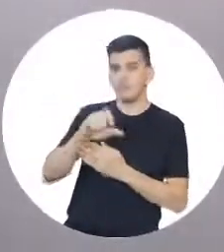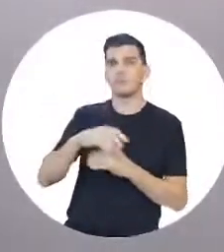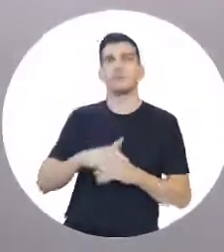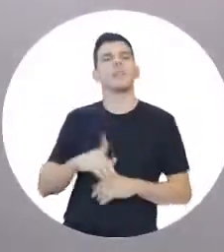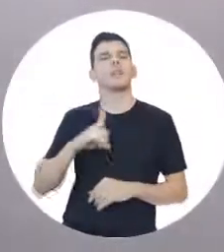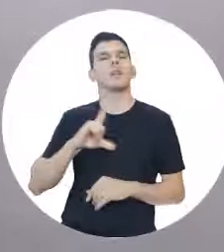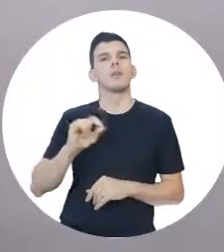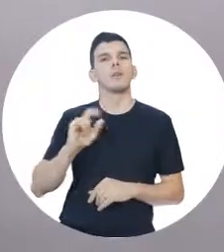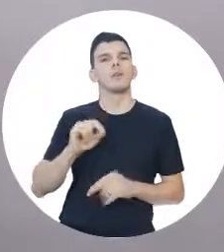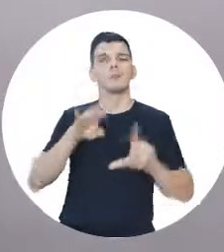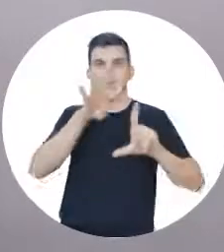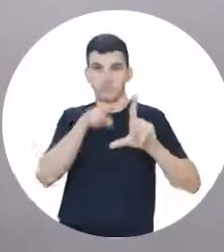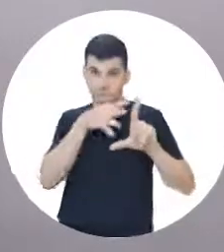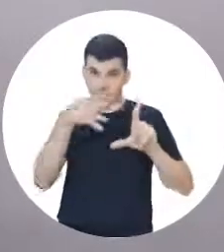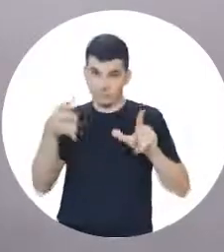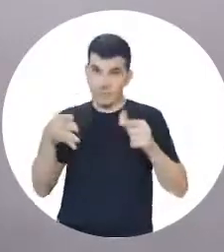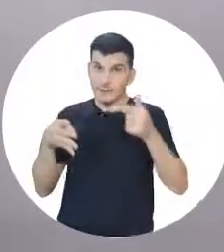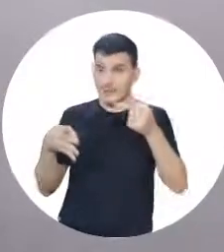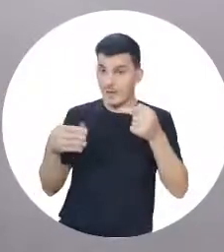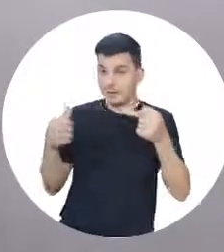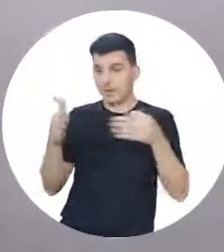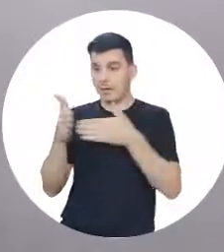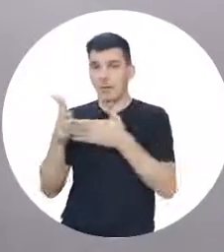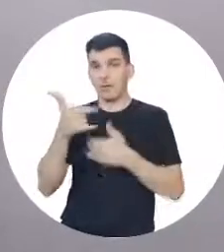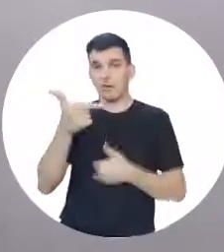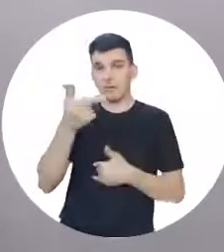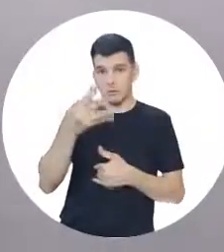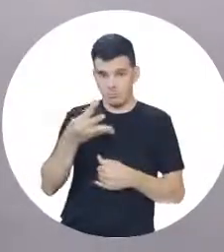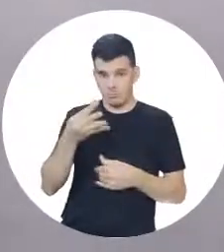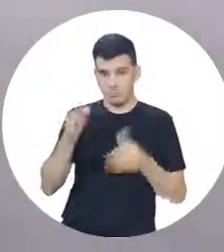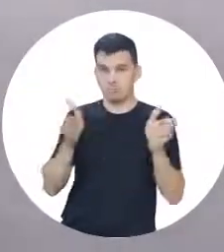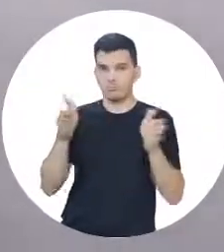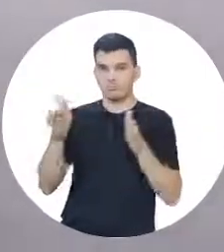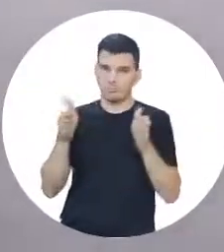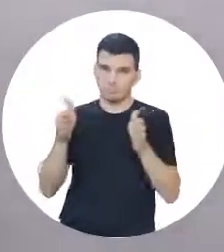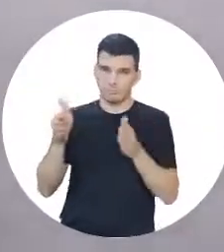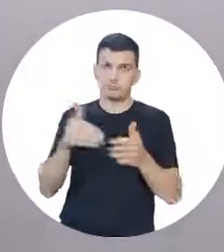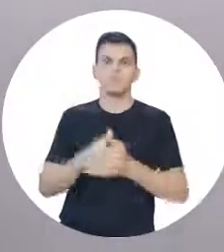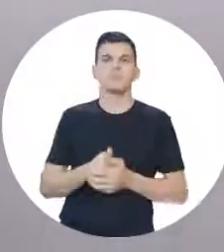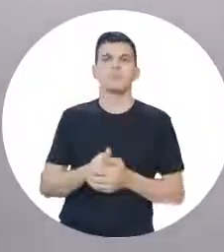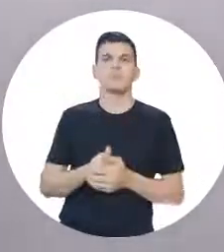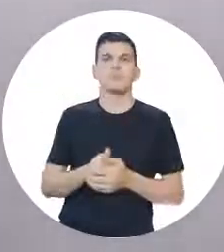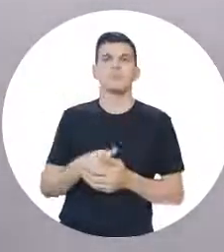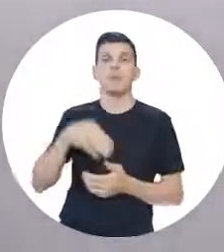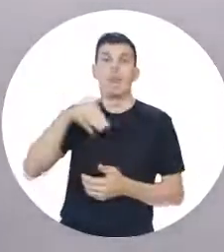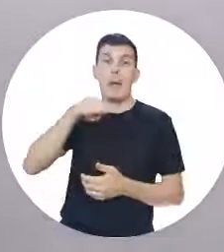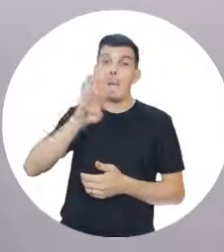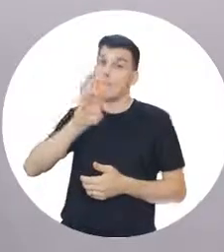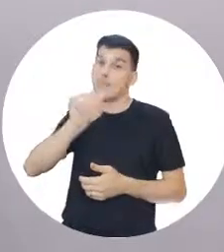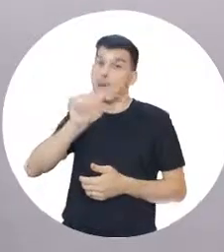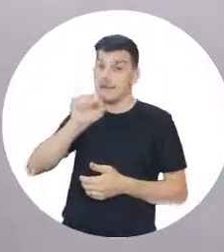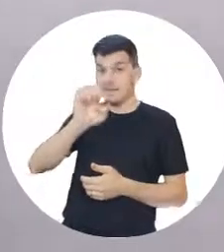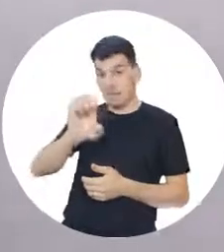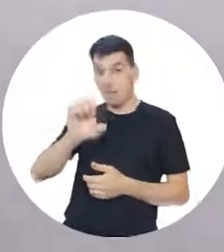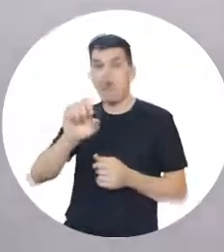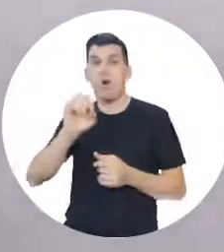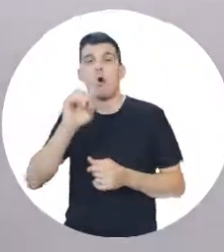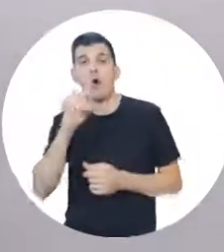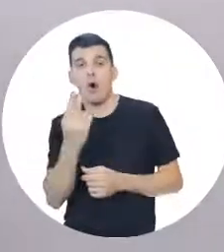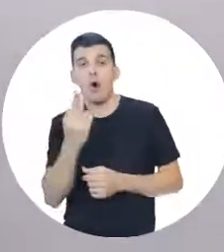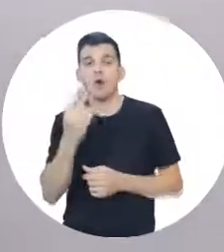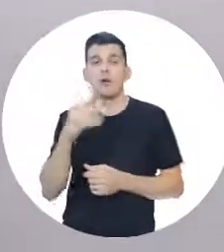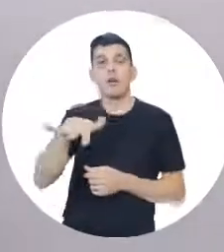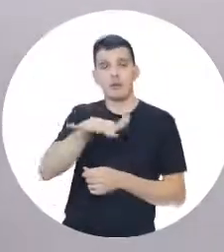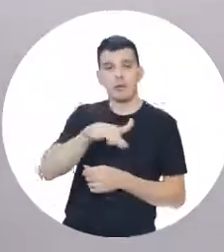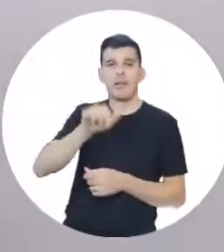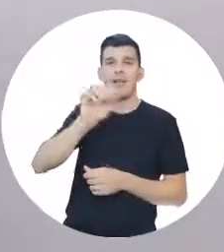ter o seu valor de escala entre 7 e 14, meio básico ou meio alcalino. Qualquer